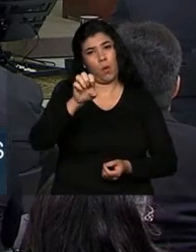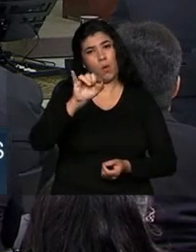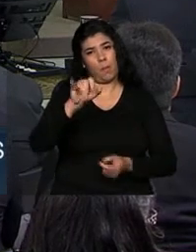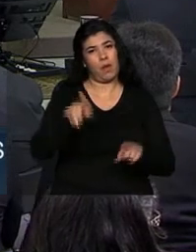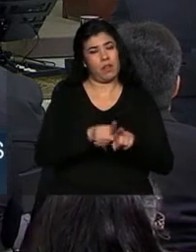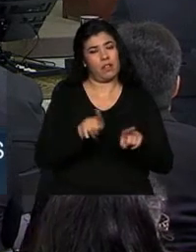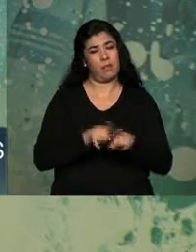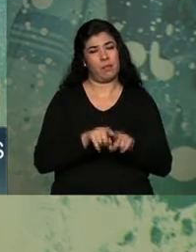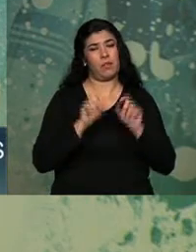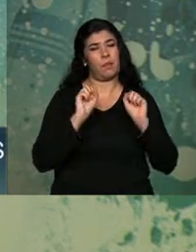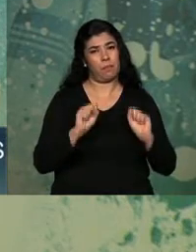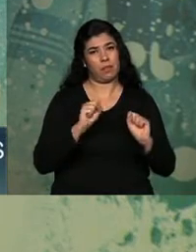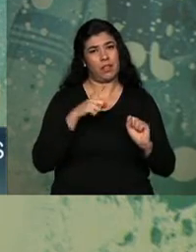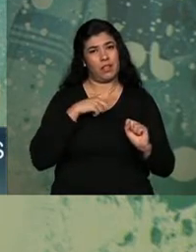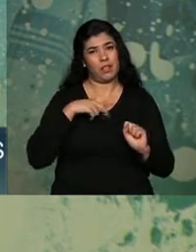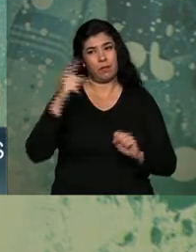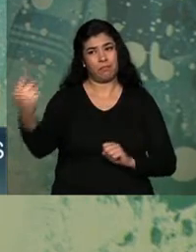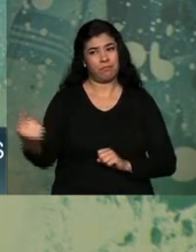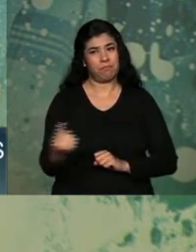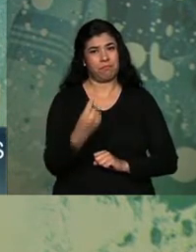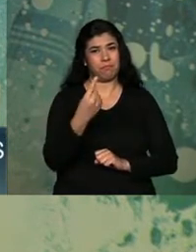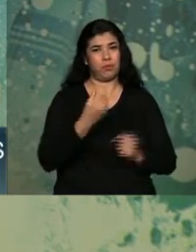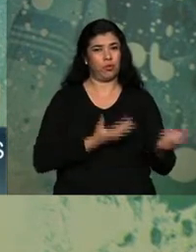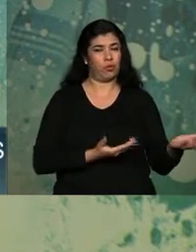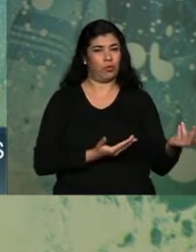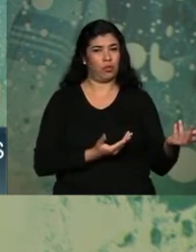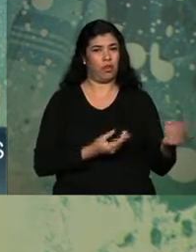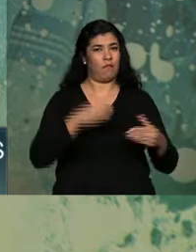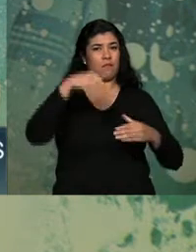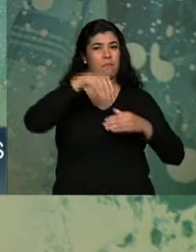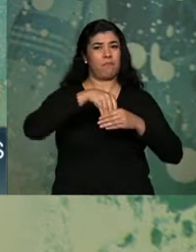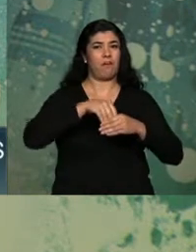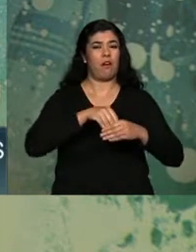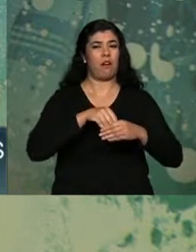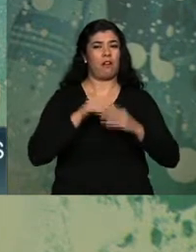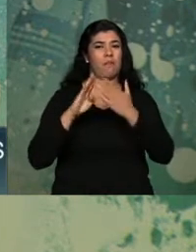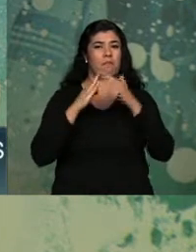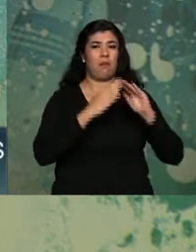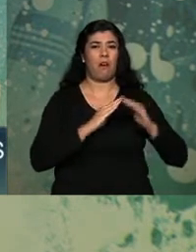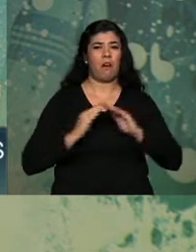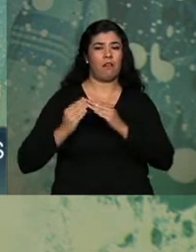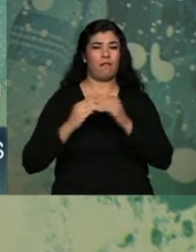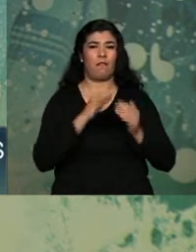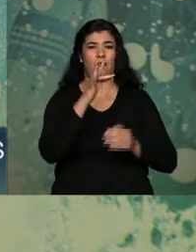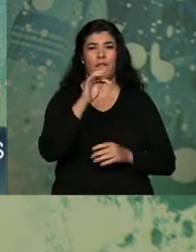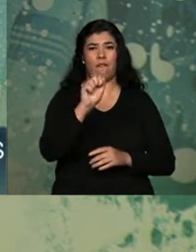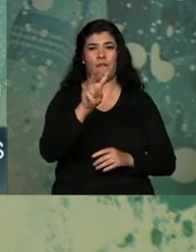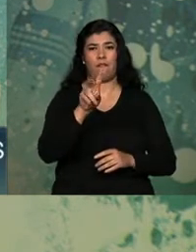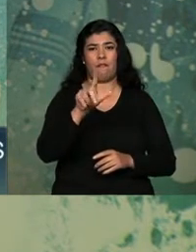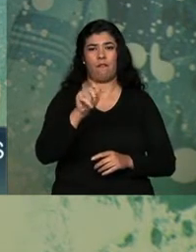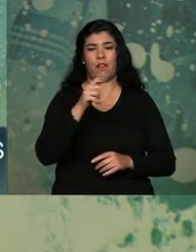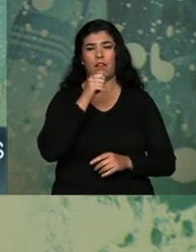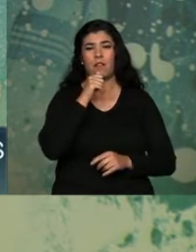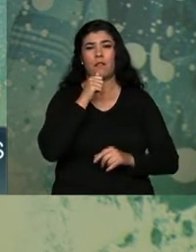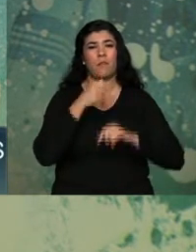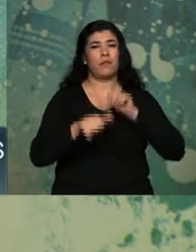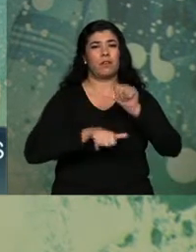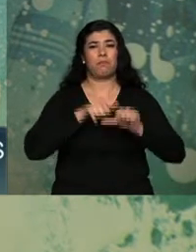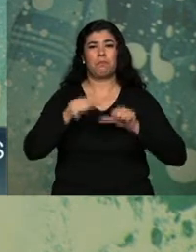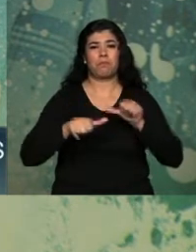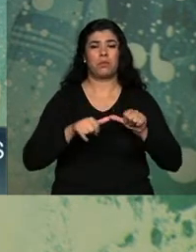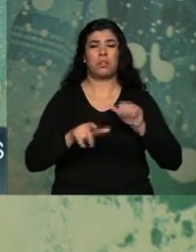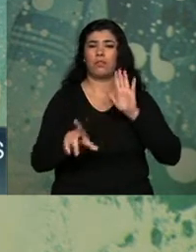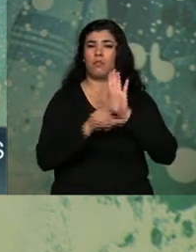aprendiz, e esse aprendiz pode estar até dentro de uma favela, porque nas mudanças da legislação, meu caro João Arruda,